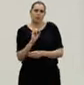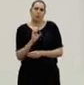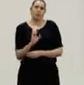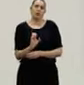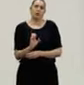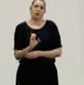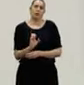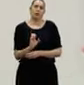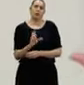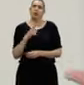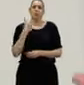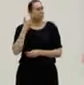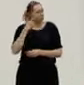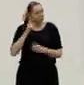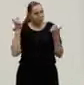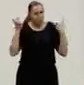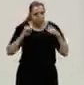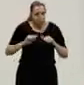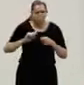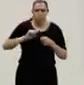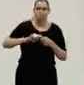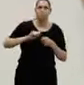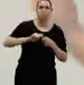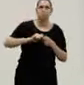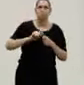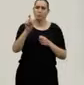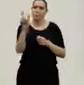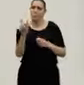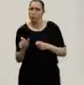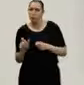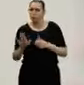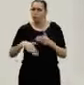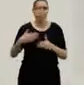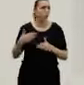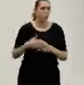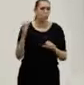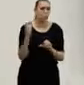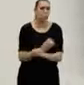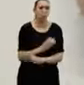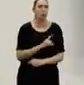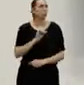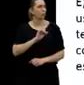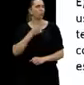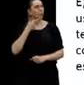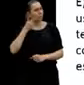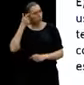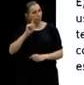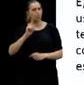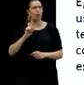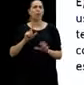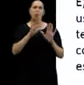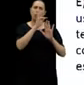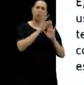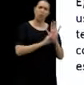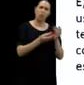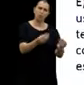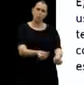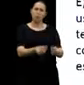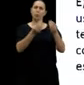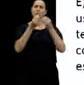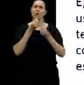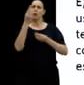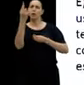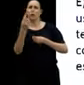gente falou que elas não são capazes de formar o indivíduo por completo. Qual que é o enunciado que já nos dá de